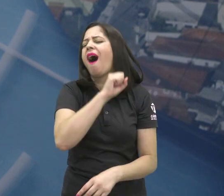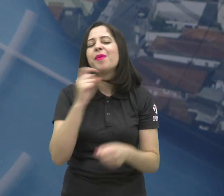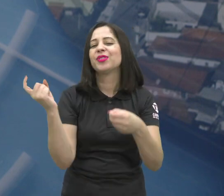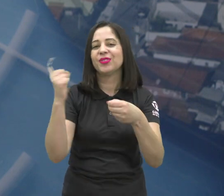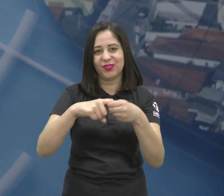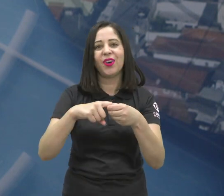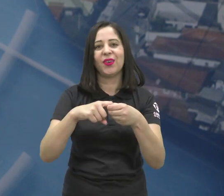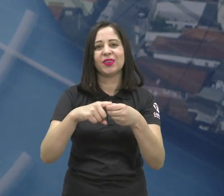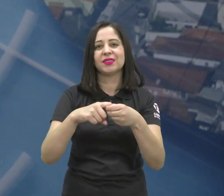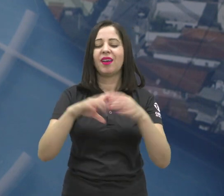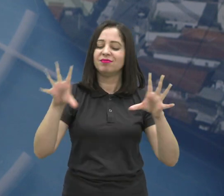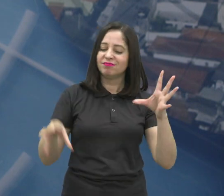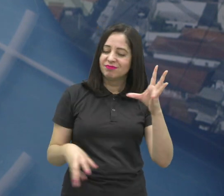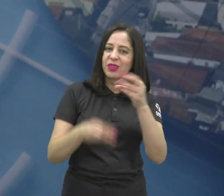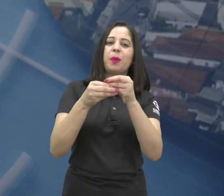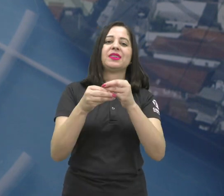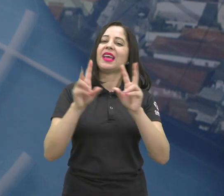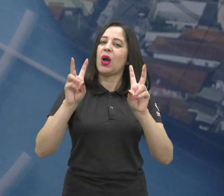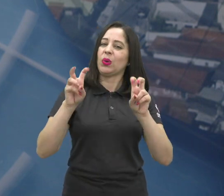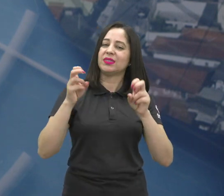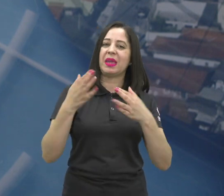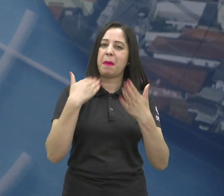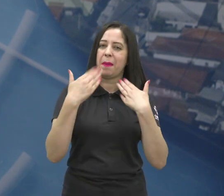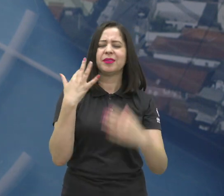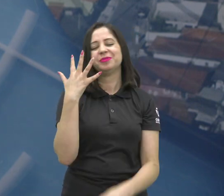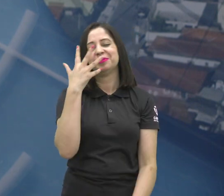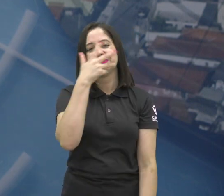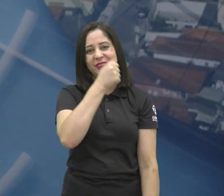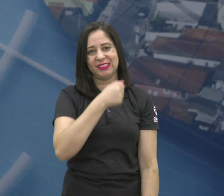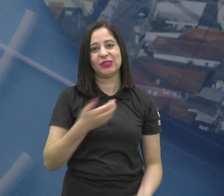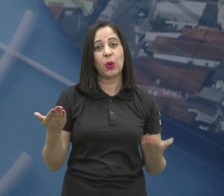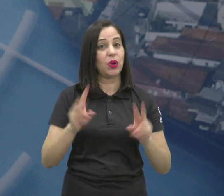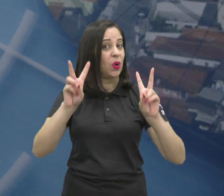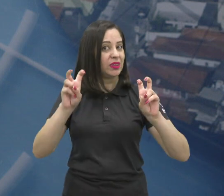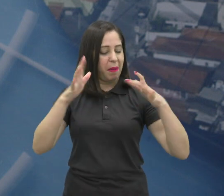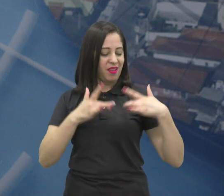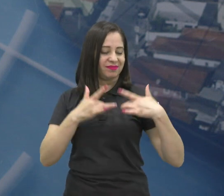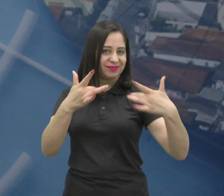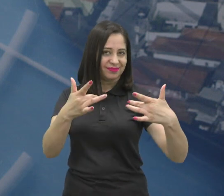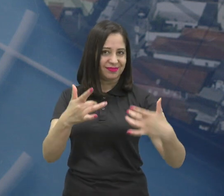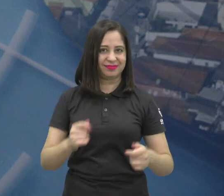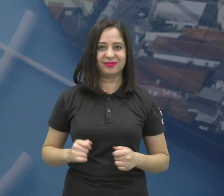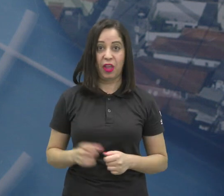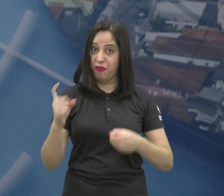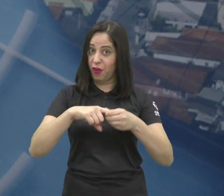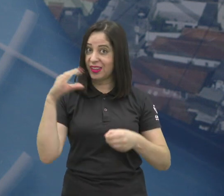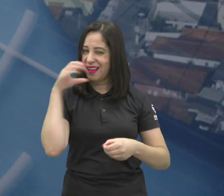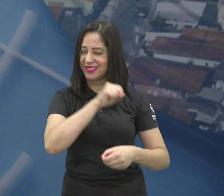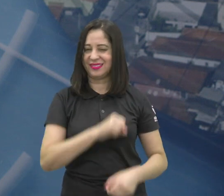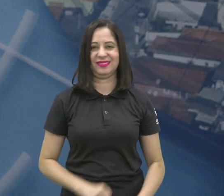gente retorna para concluir aqui esse bate-papo tão bonito que a gente está fazendo hoje sobre solidariedade. O Diálogos volta